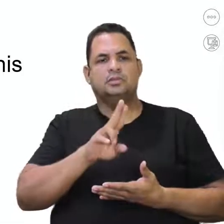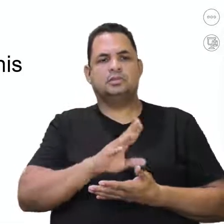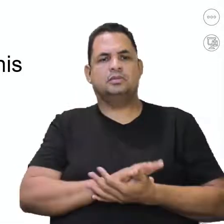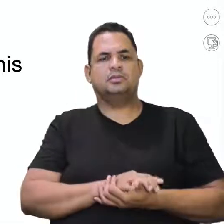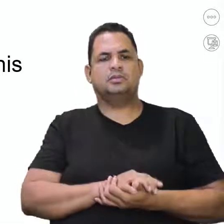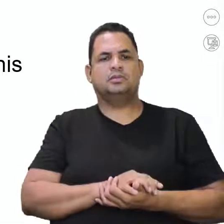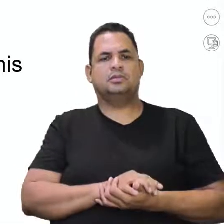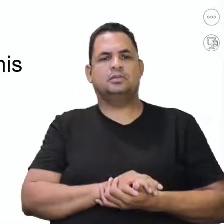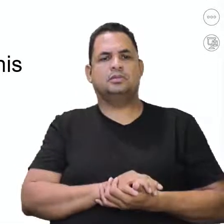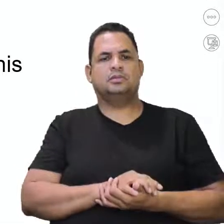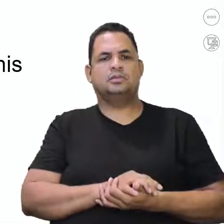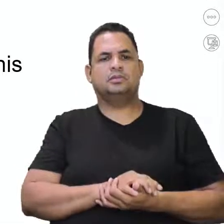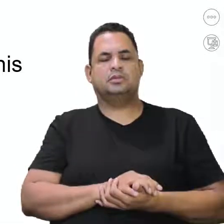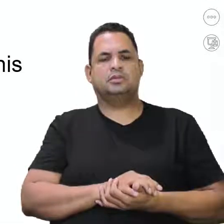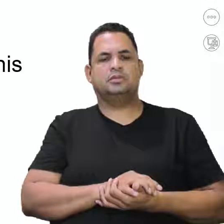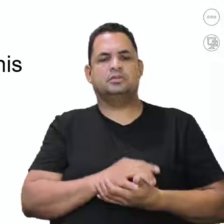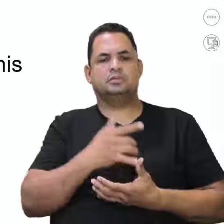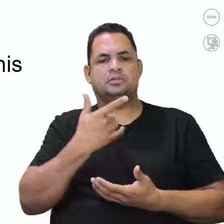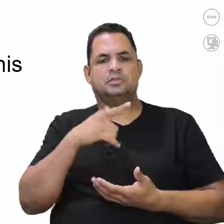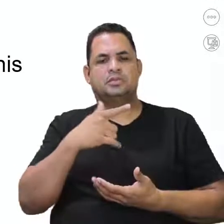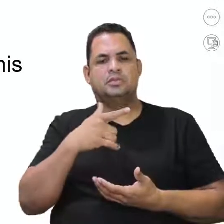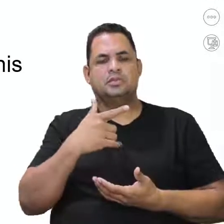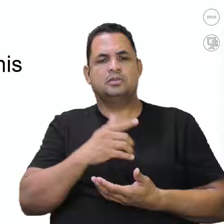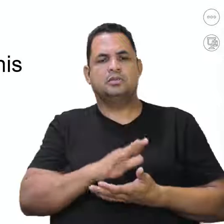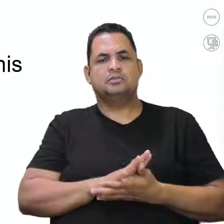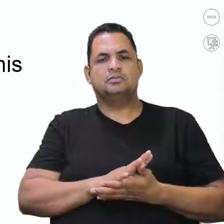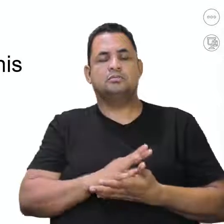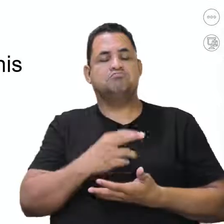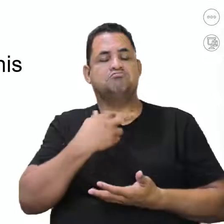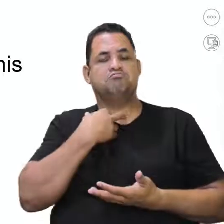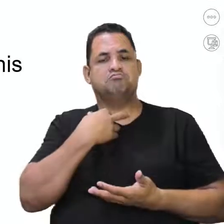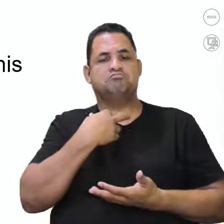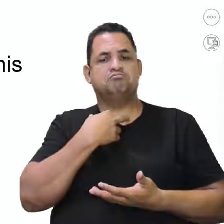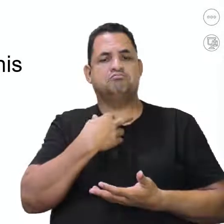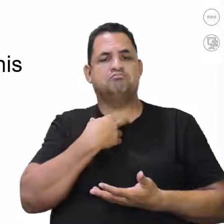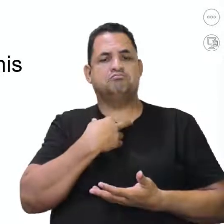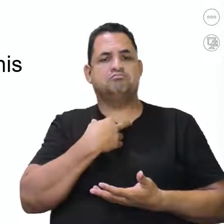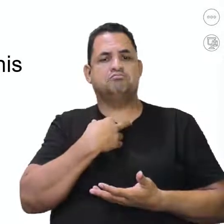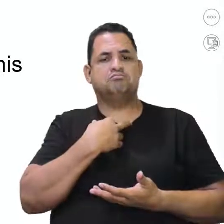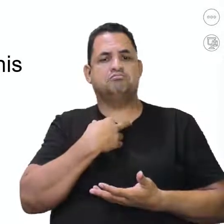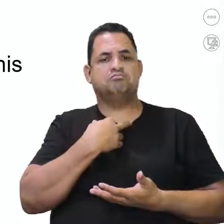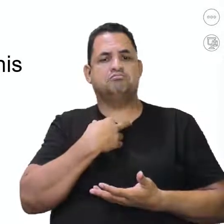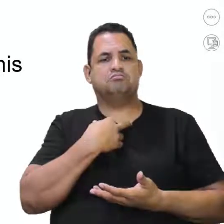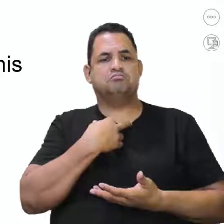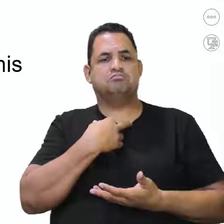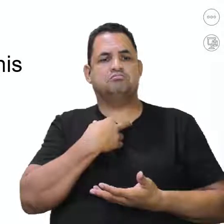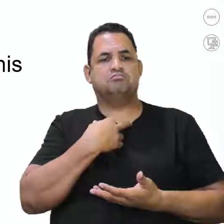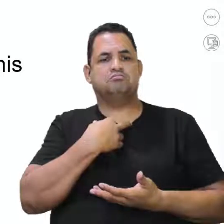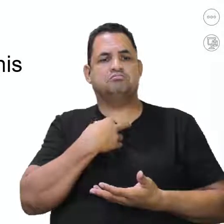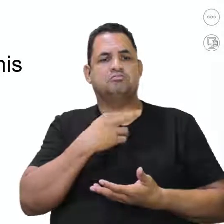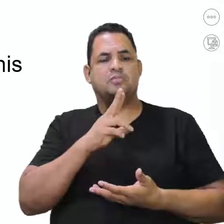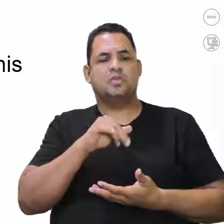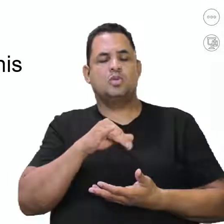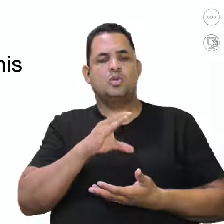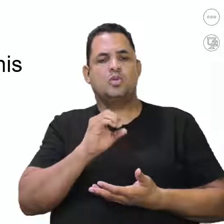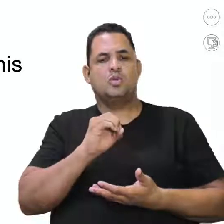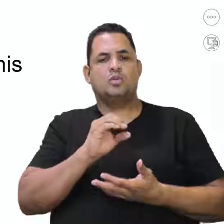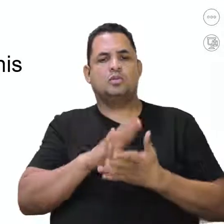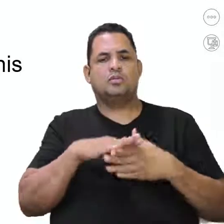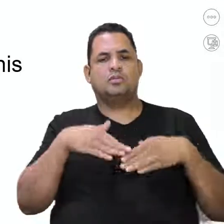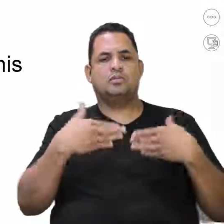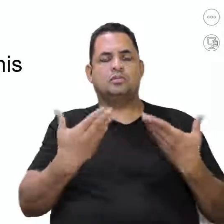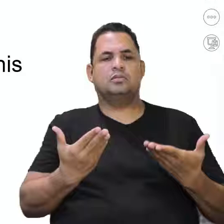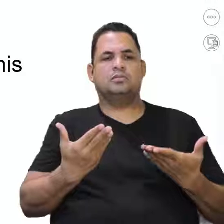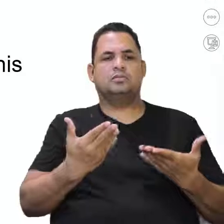don't have, que seria eu não tenho, eu não poderia usar o no logo em seguida. I